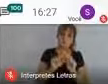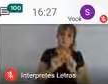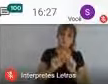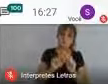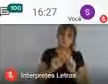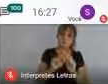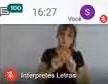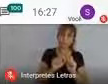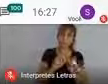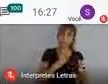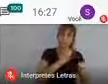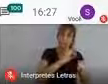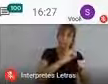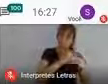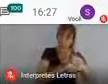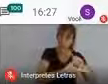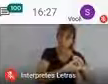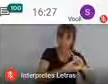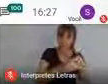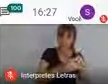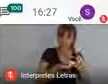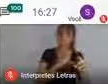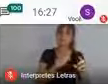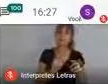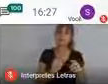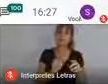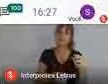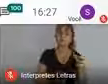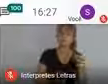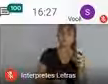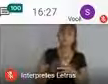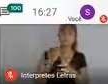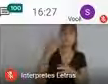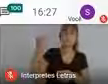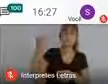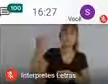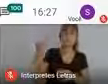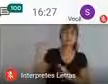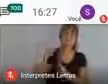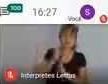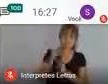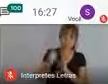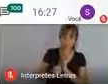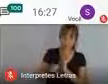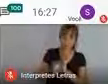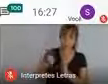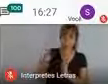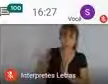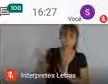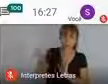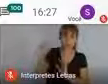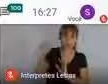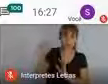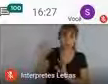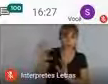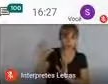dialetológicos. Os estudos dialetológicos que surgiram lá no século XIX, na Europa.